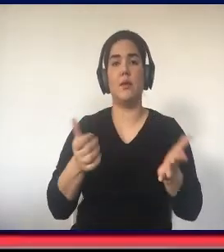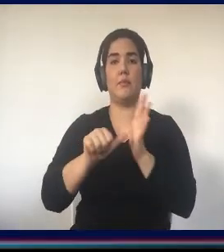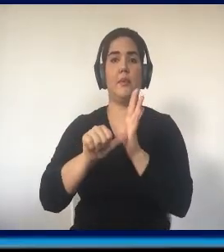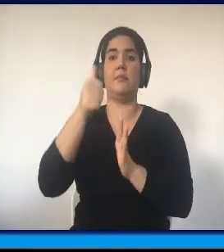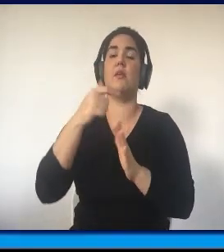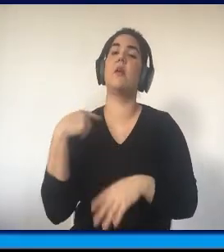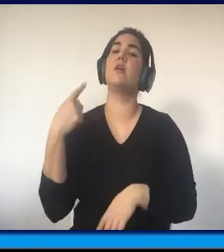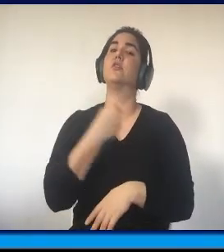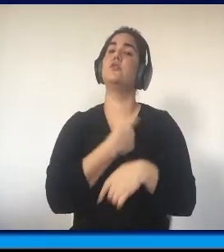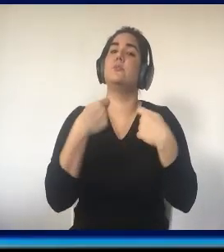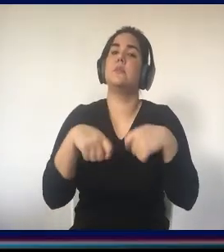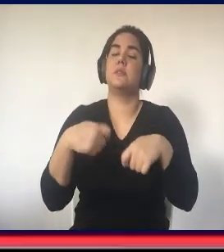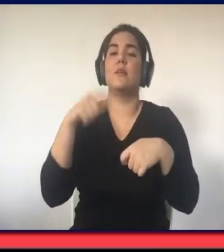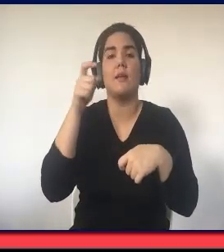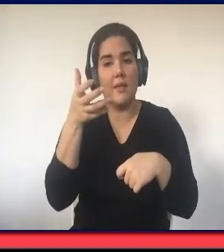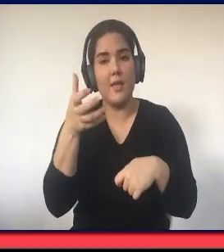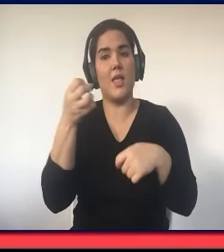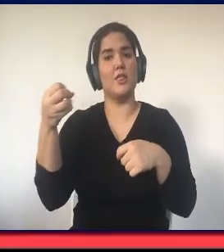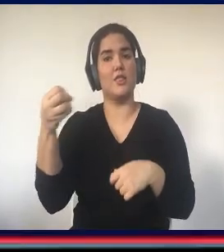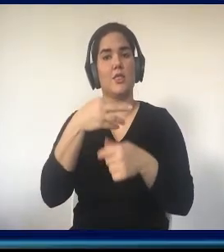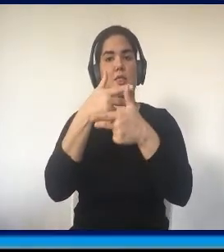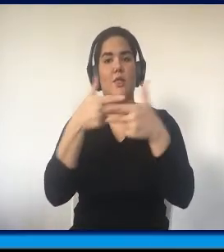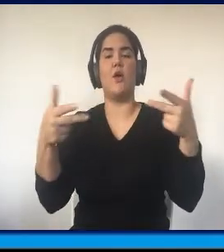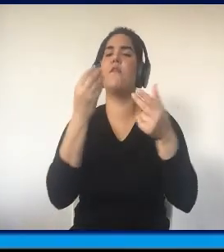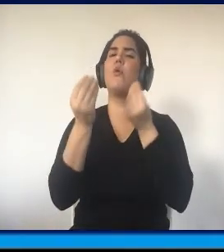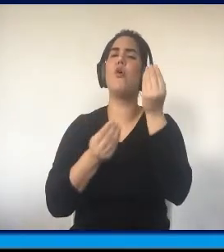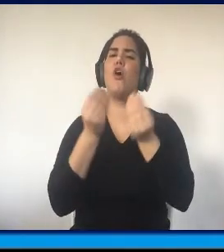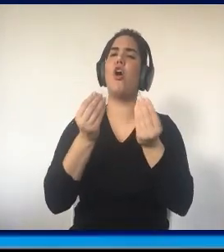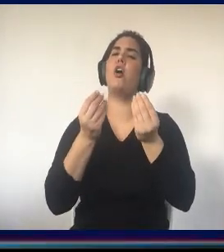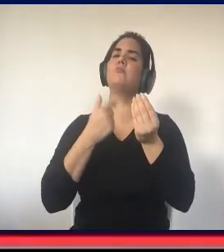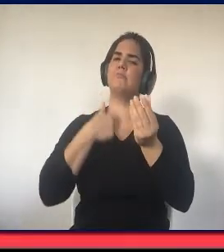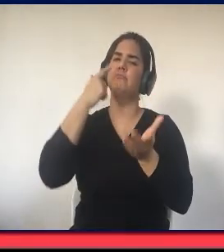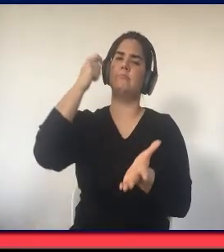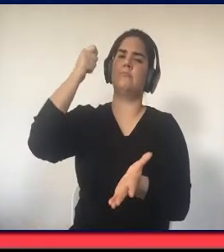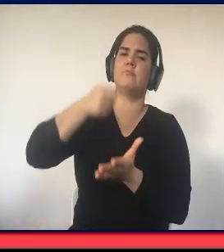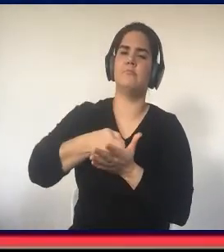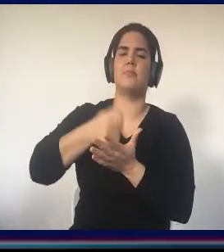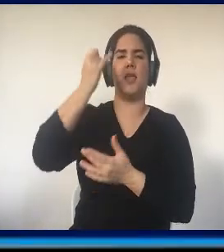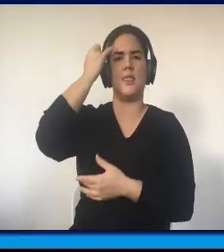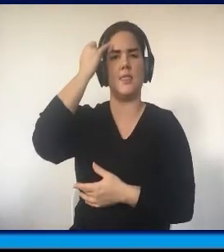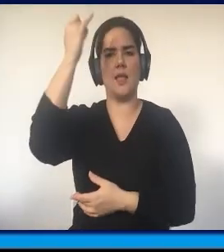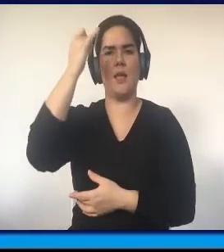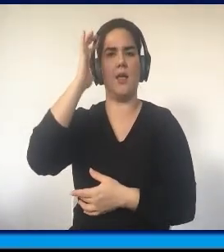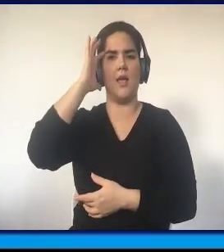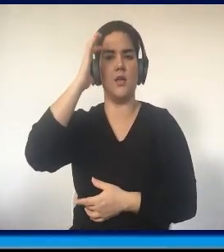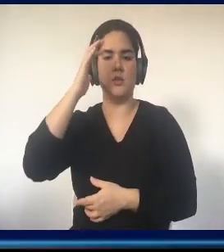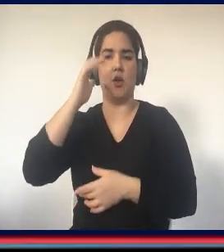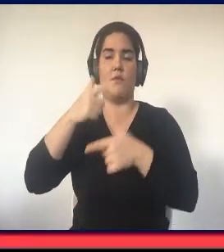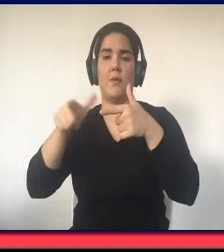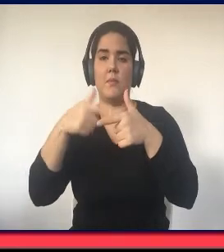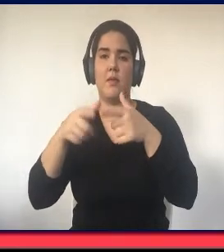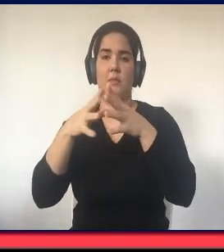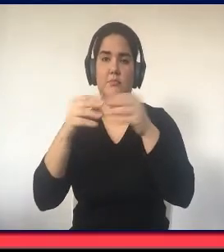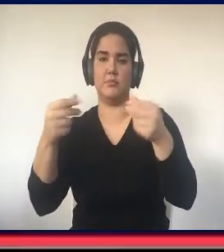inovar. E como que a gente inova? Enfrentando os problemas e tendo ideias para enfrentar esses problemas. E como que eu resolvo problemas?